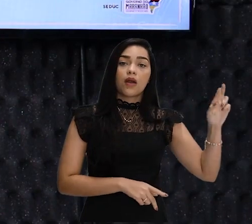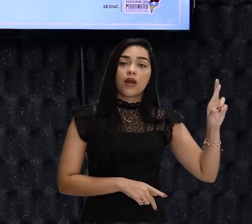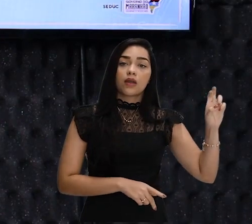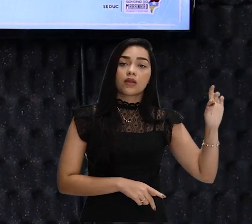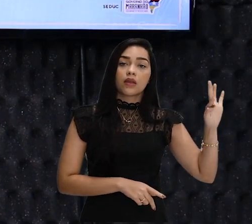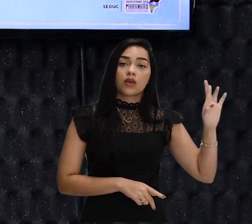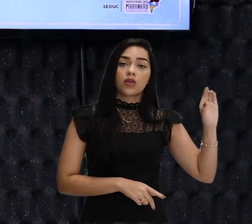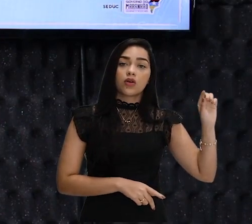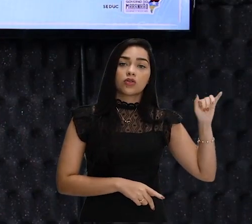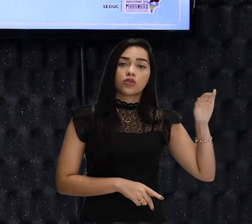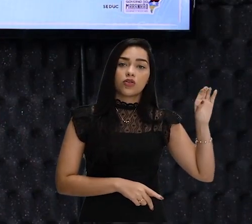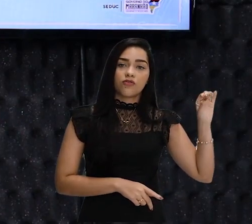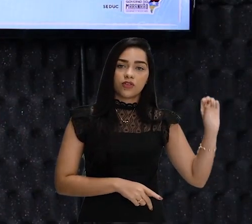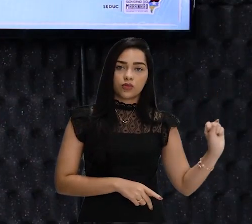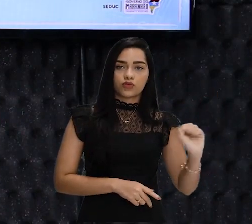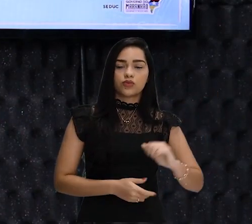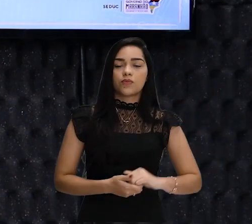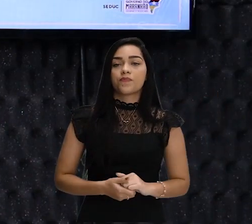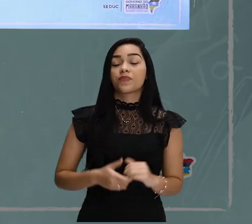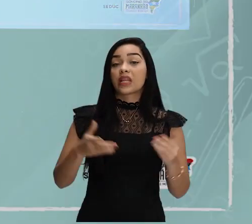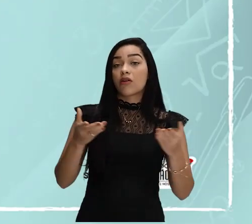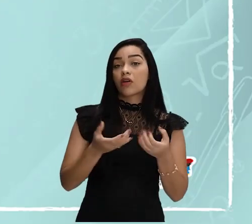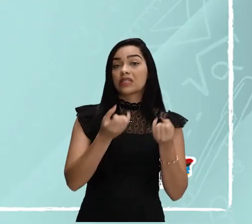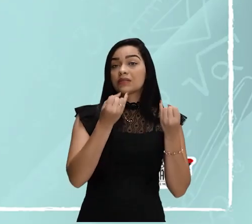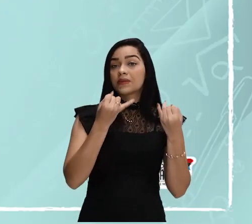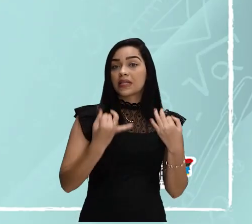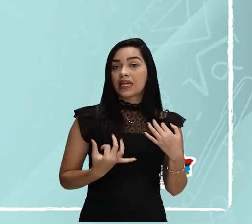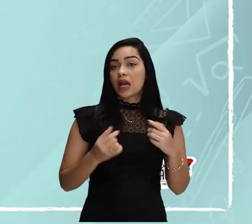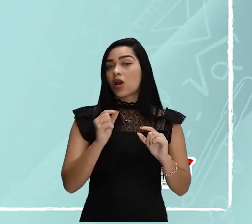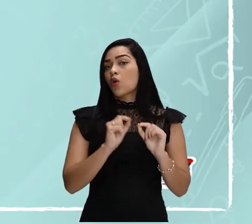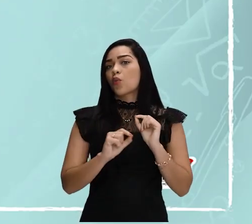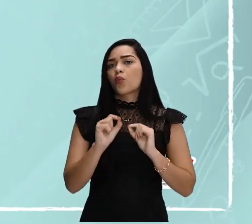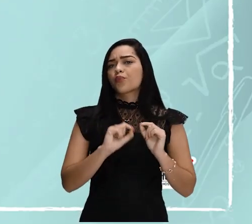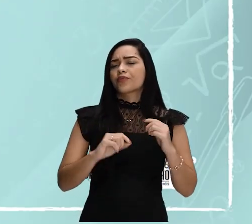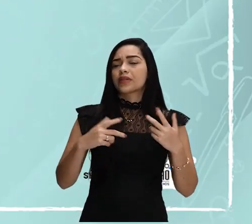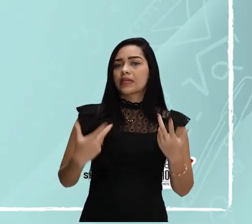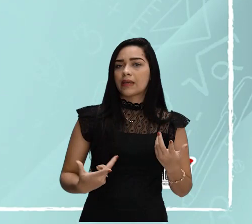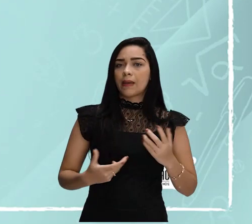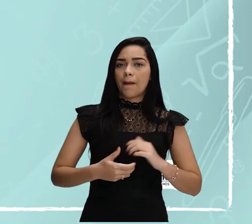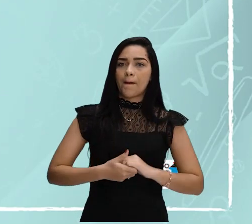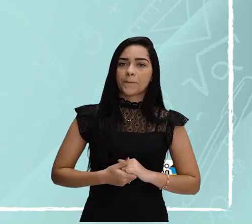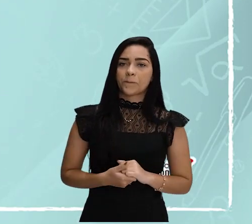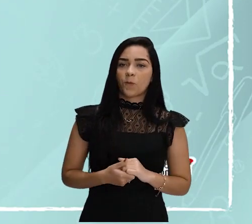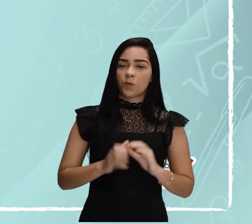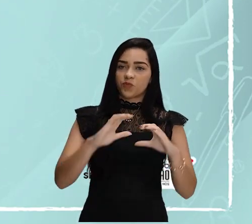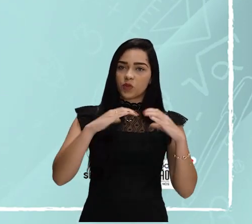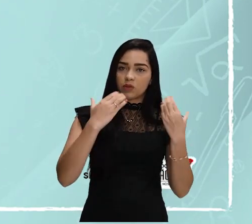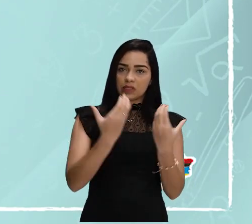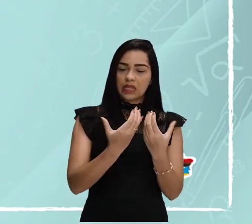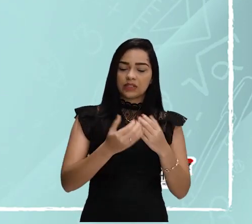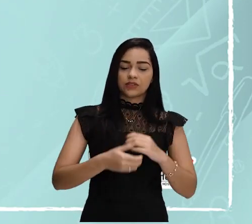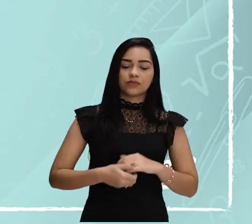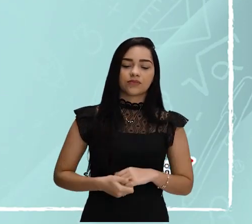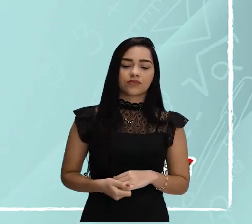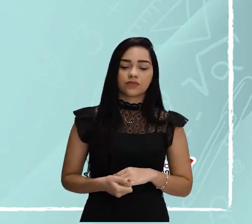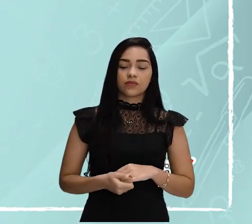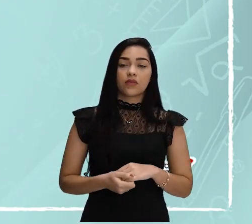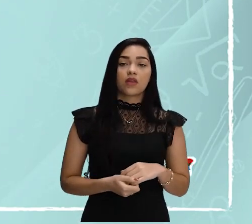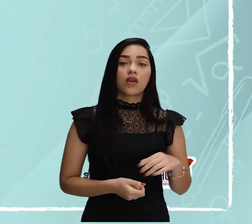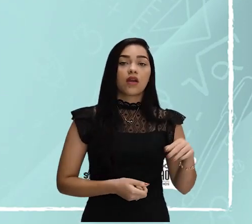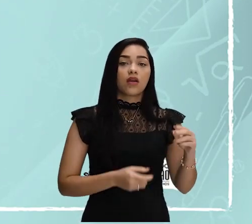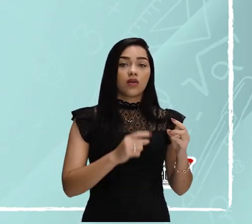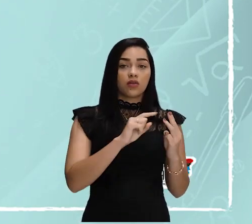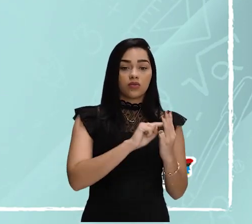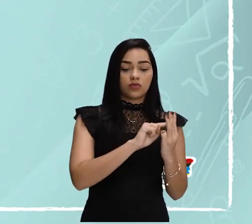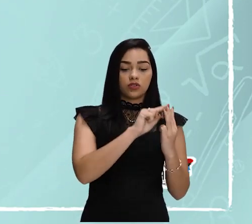ok? Vamos falar aqui mais um pouco sobre essa comunidade, tá?